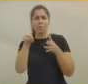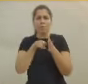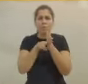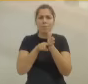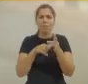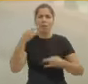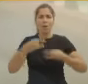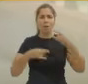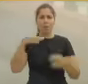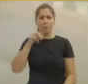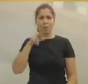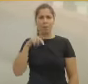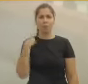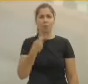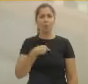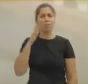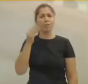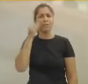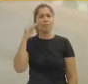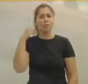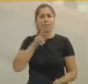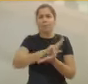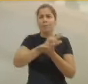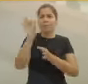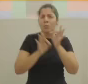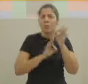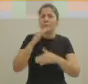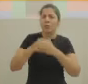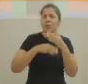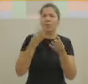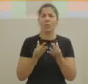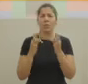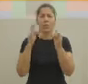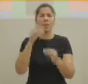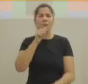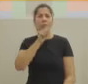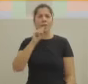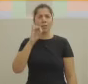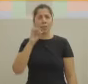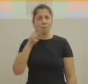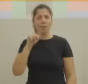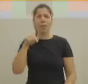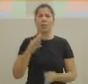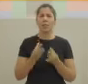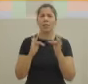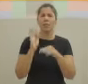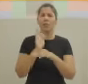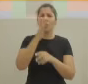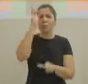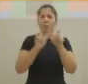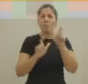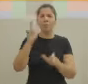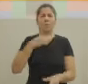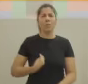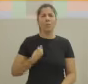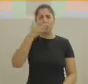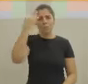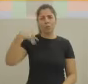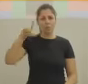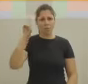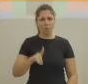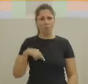que são as tecnologias de ajuda à qualidade de vida das pessoas com deficiência. Nós nunca tínhamos trabalhado com crianças com autismo. Por isso, nós pensamos que, por que não